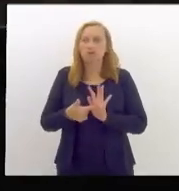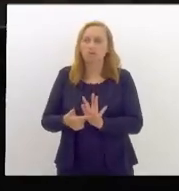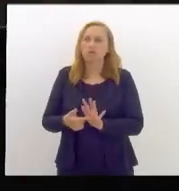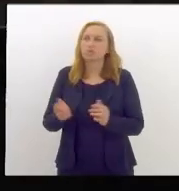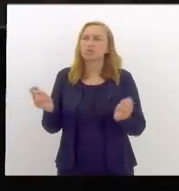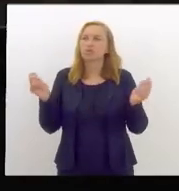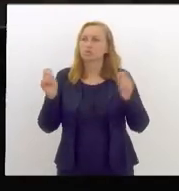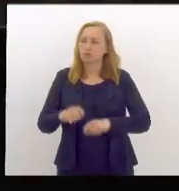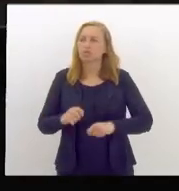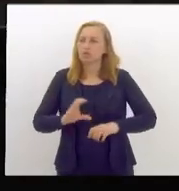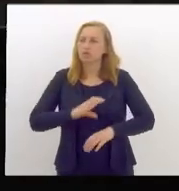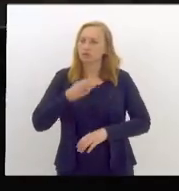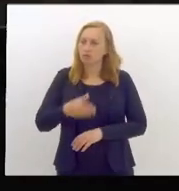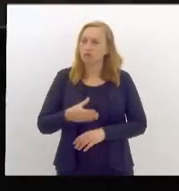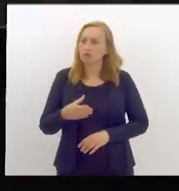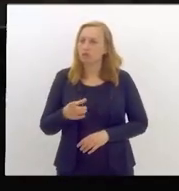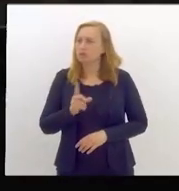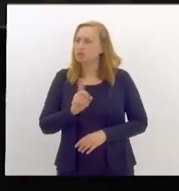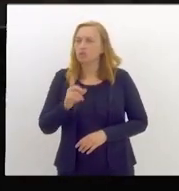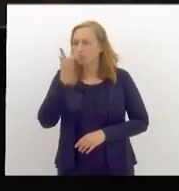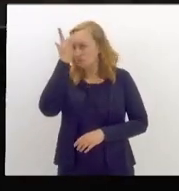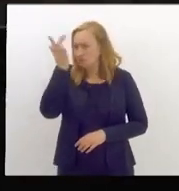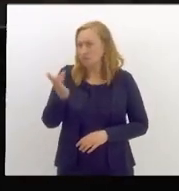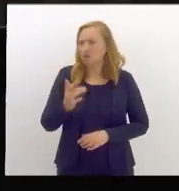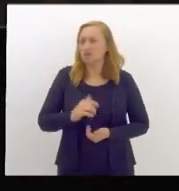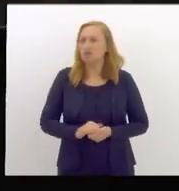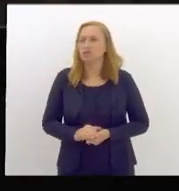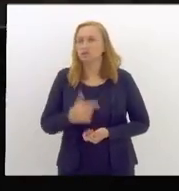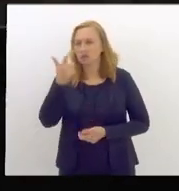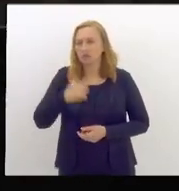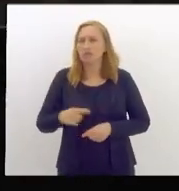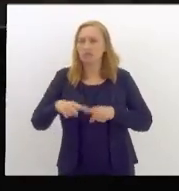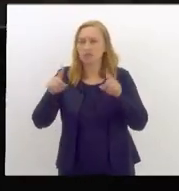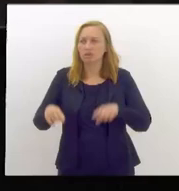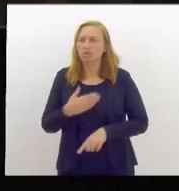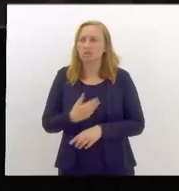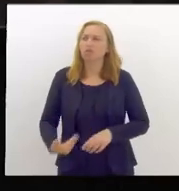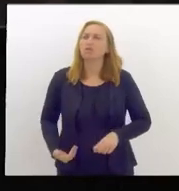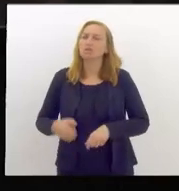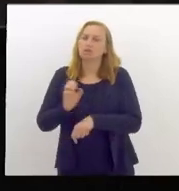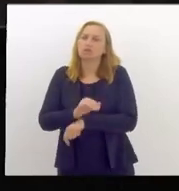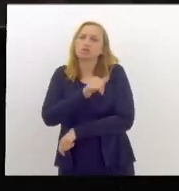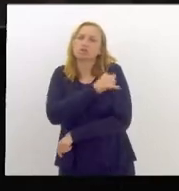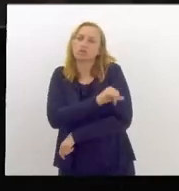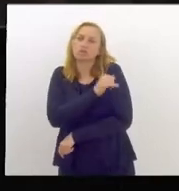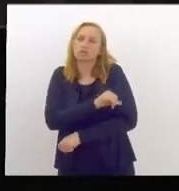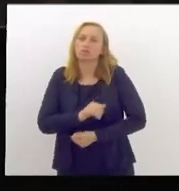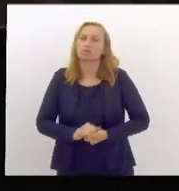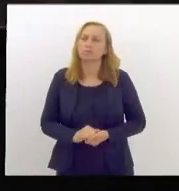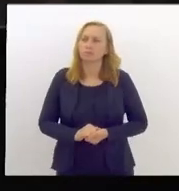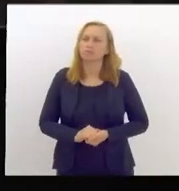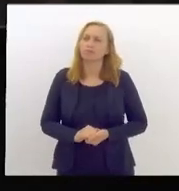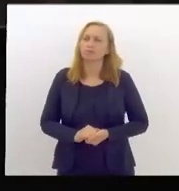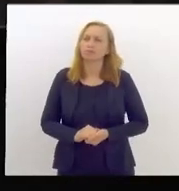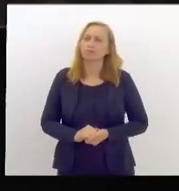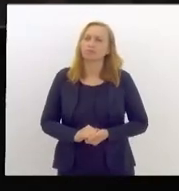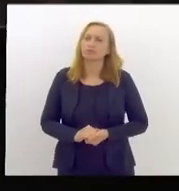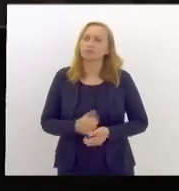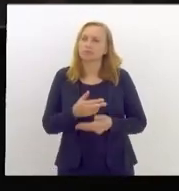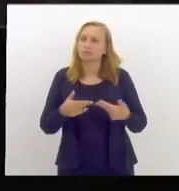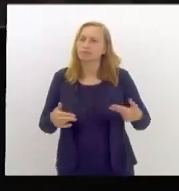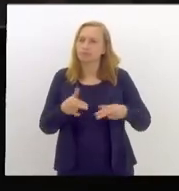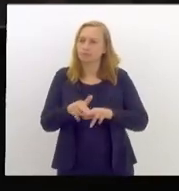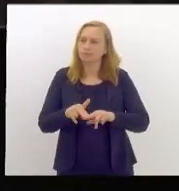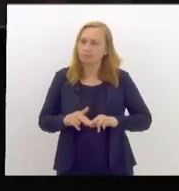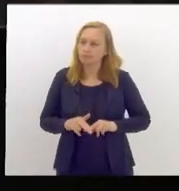competência e coragem porque não é fácil ser servidor público no estado do Rio de Janeiro pelas condições adversas